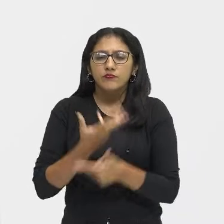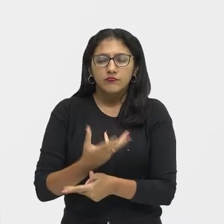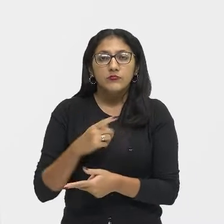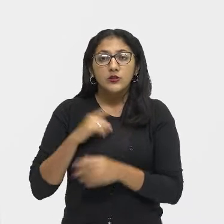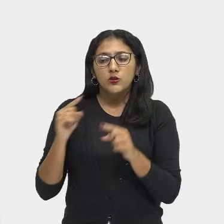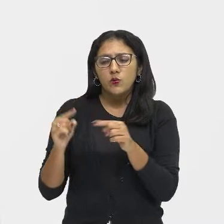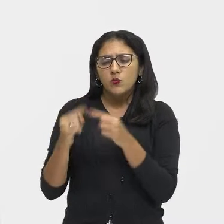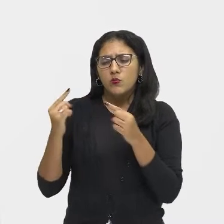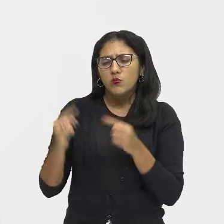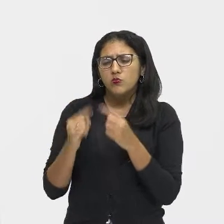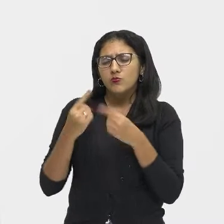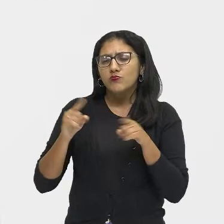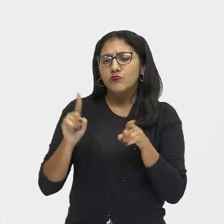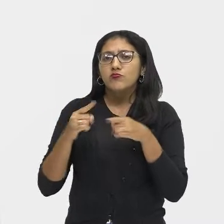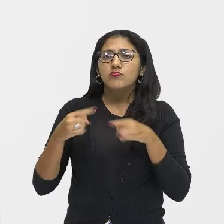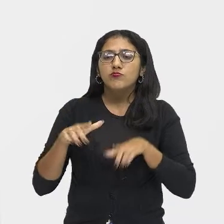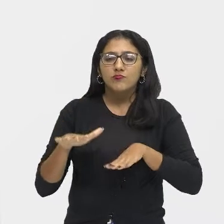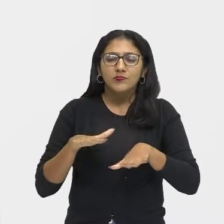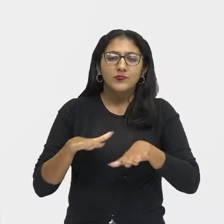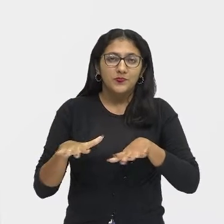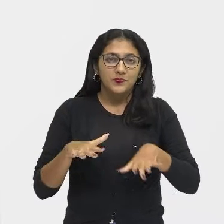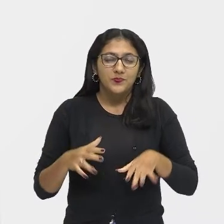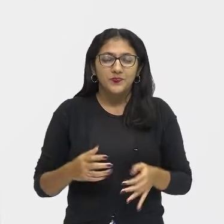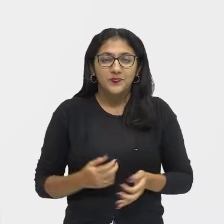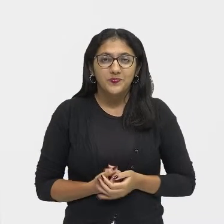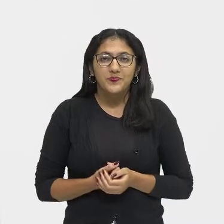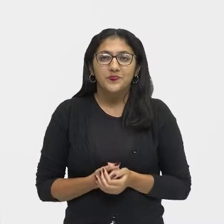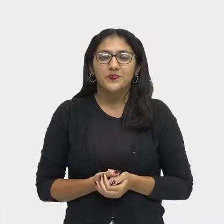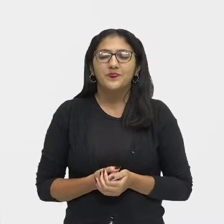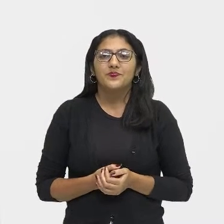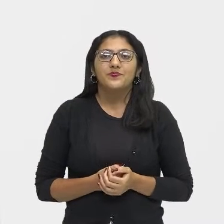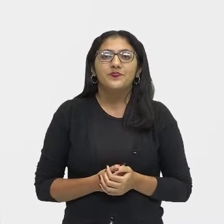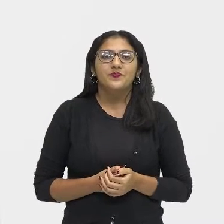sintonia com a música e o ritmo. Então, é aquela